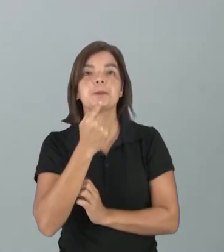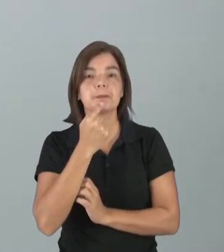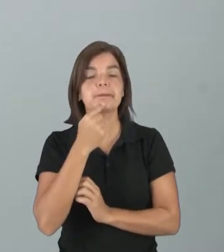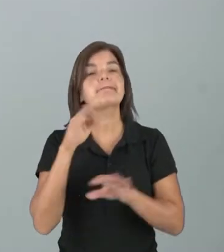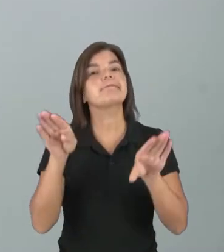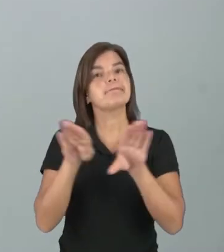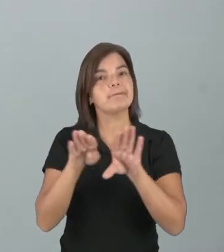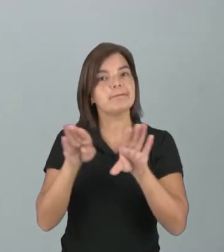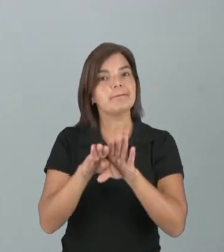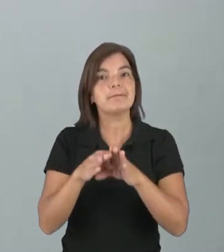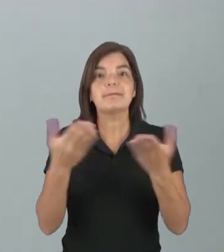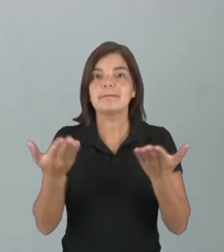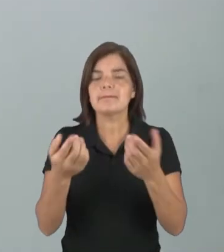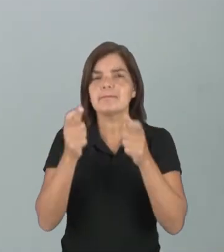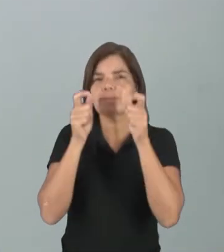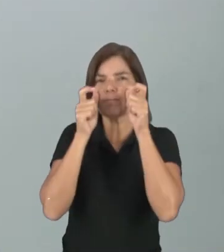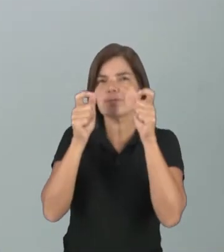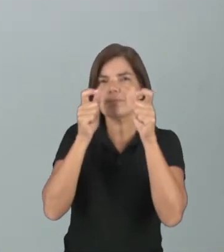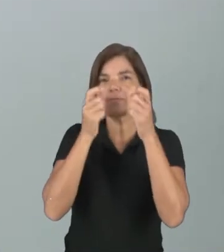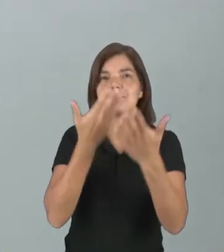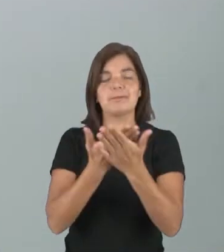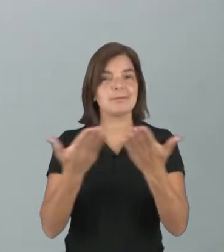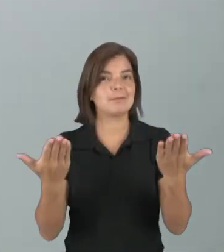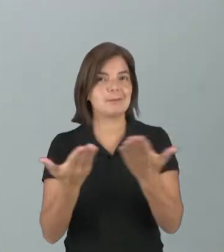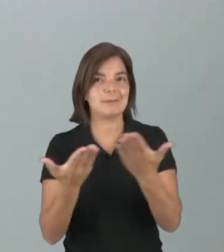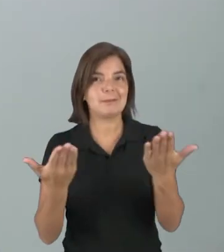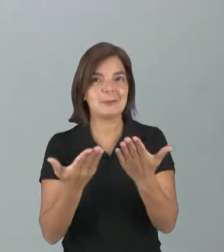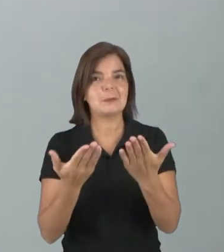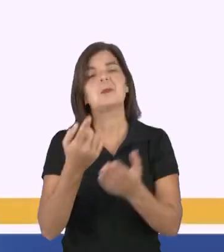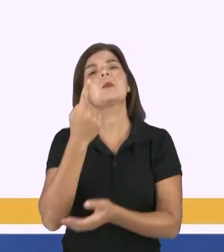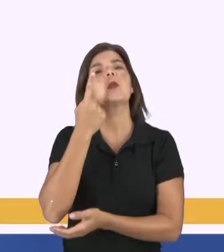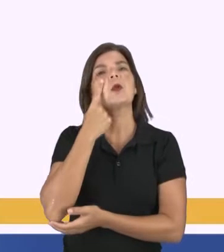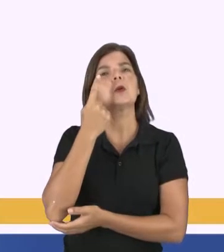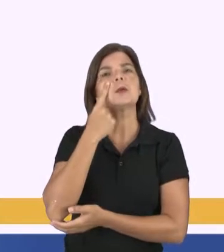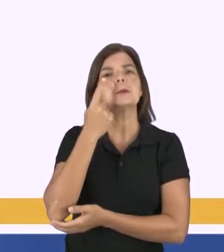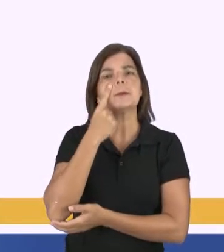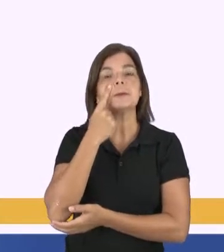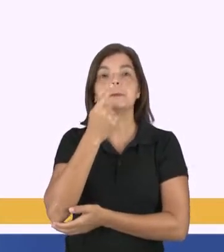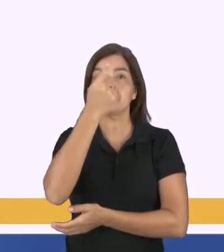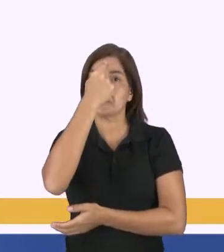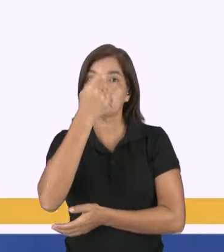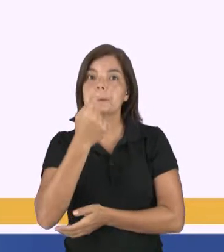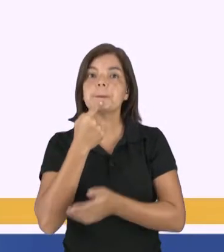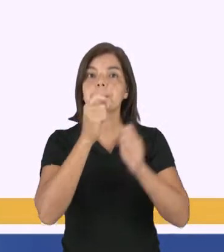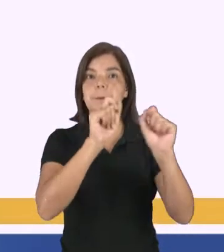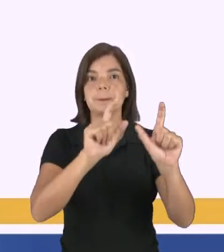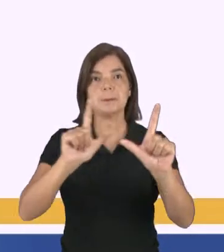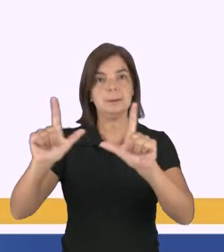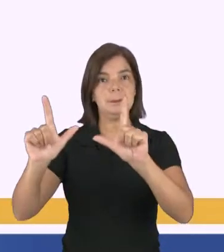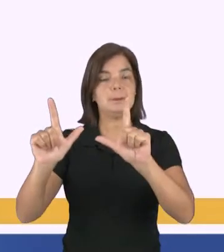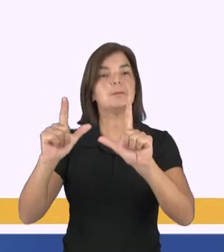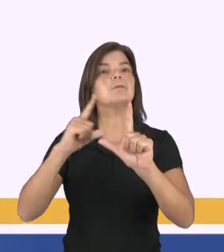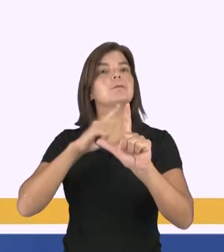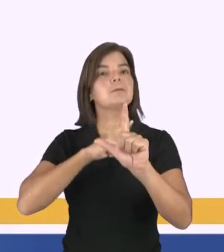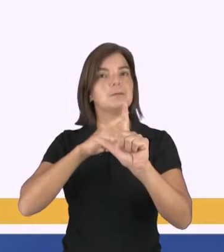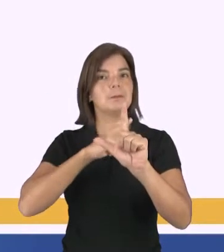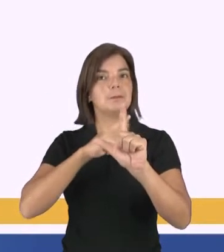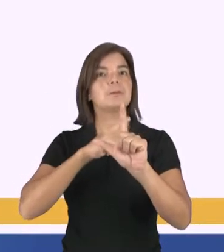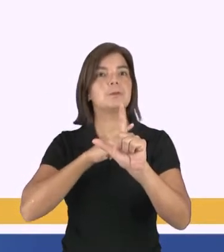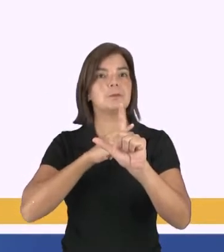esses símbolos é o que nós vamos observar nessa aula de hoje Observe aqui nesse primeiro slide eu tenho